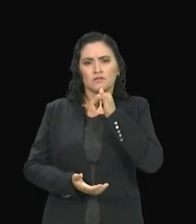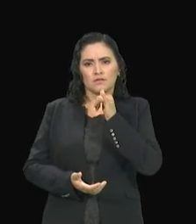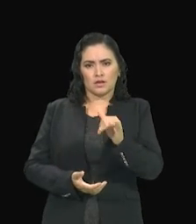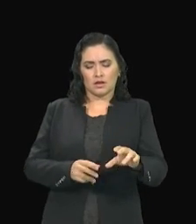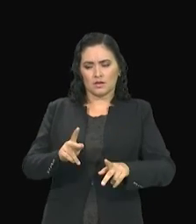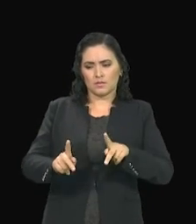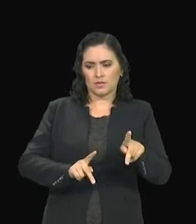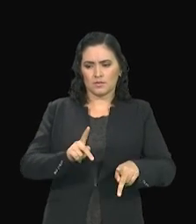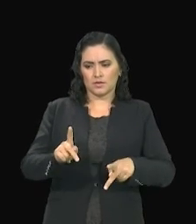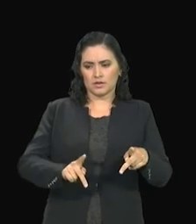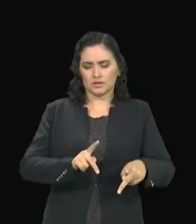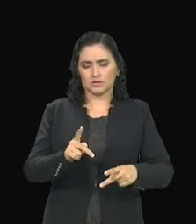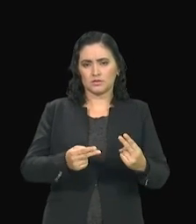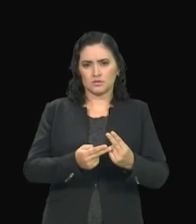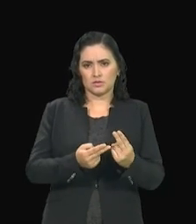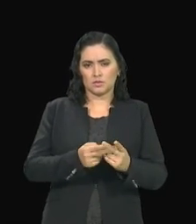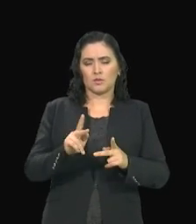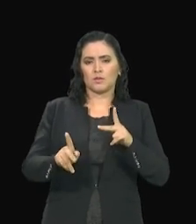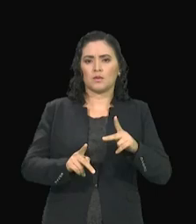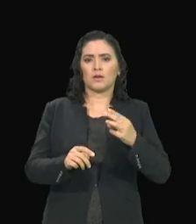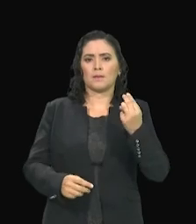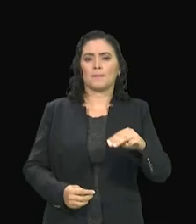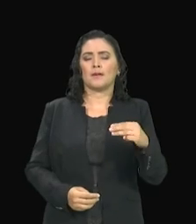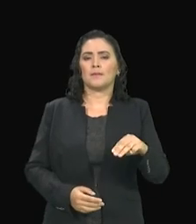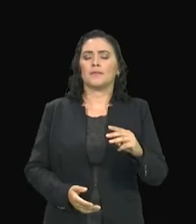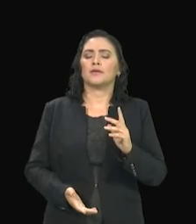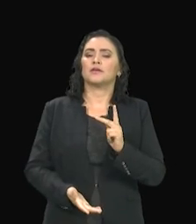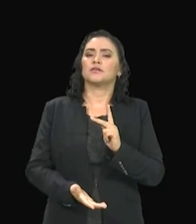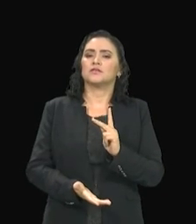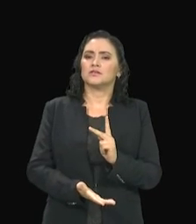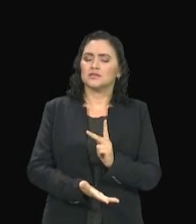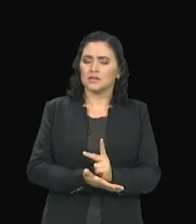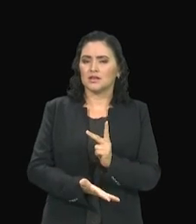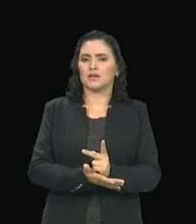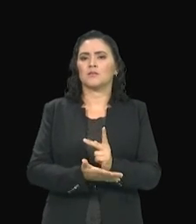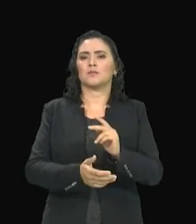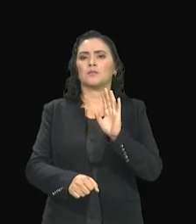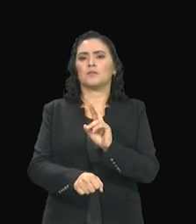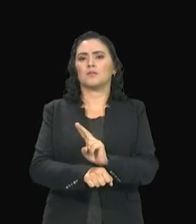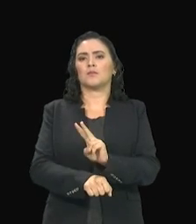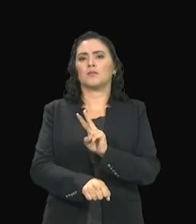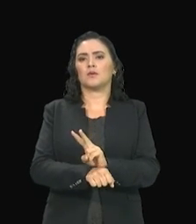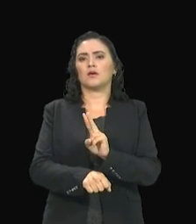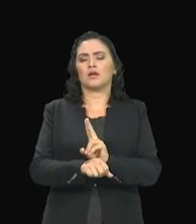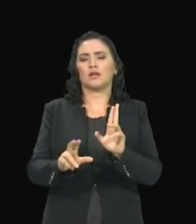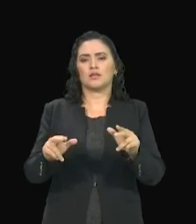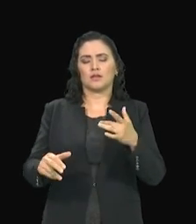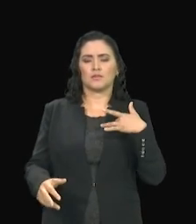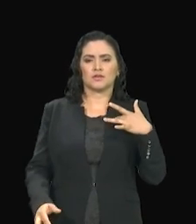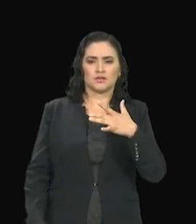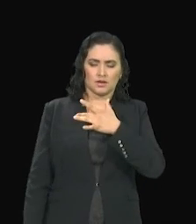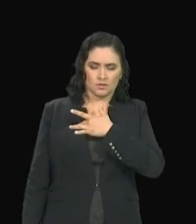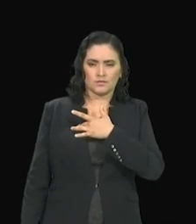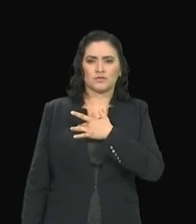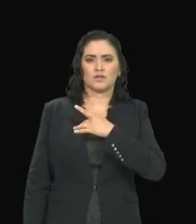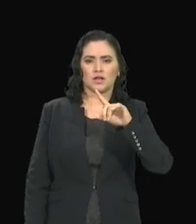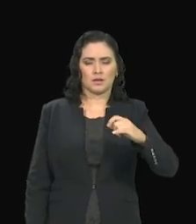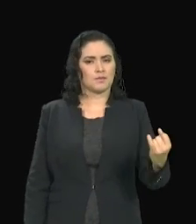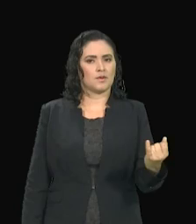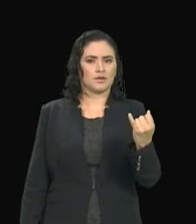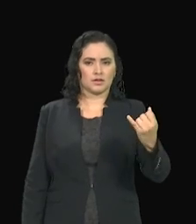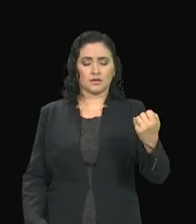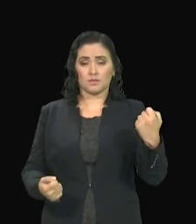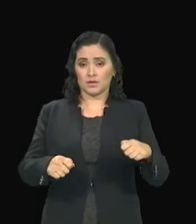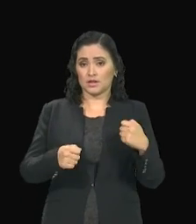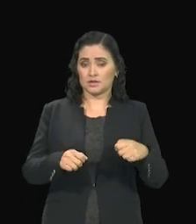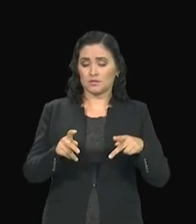aos maranhenses que vamos estar sempre na frente da defesa das questões da saúde, porque saúde é vida, e precisamos ter os